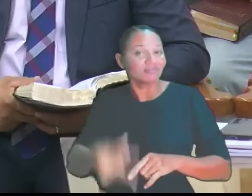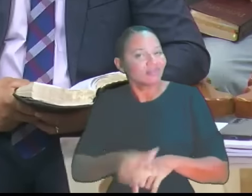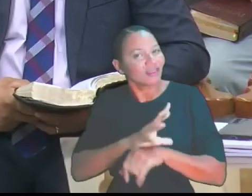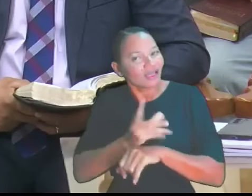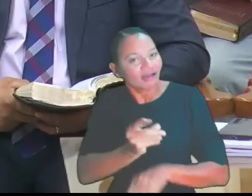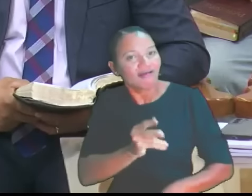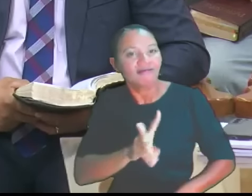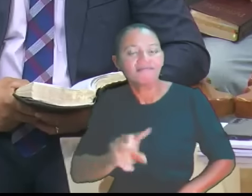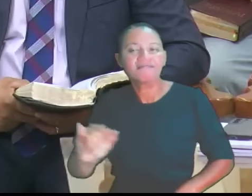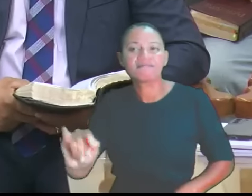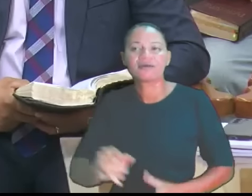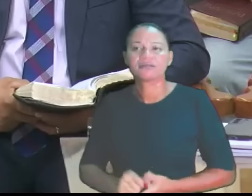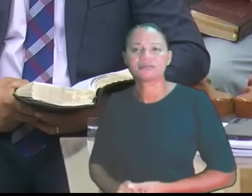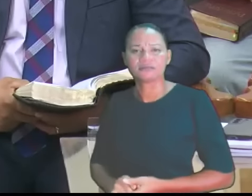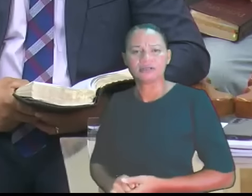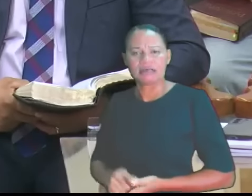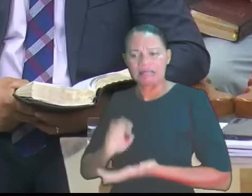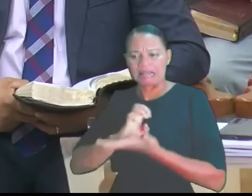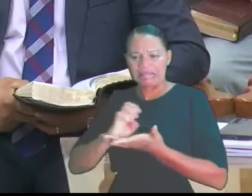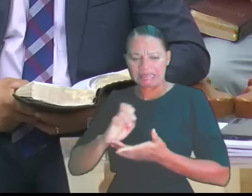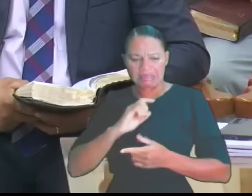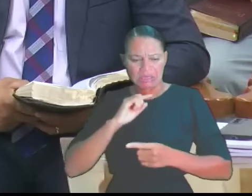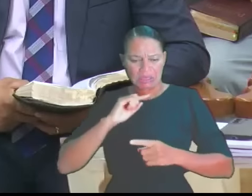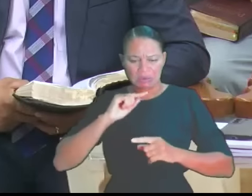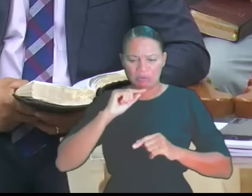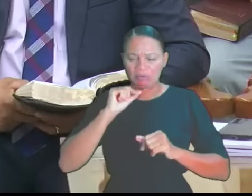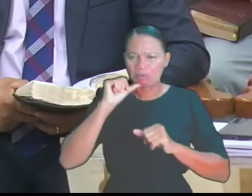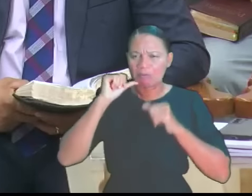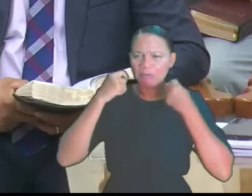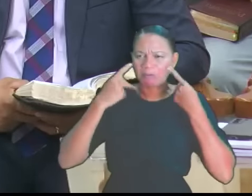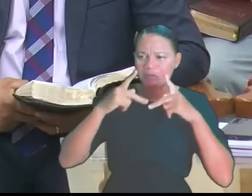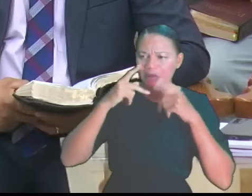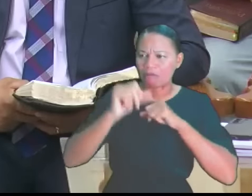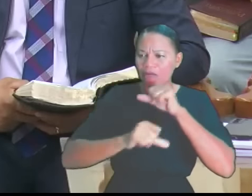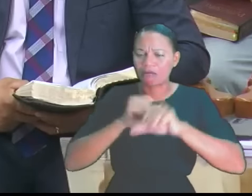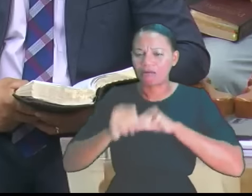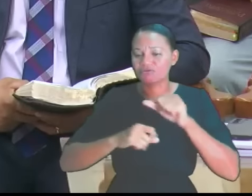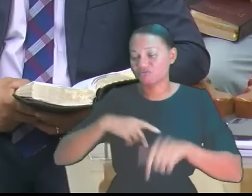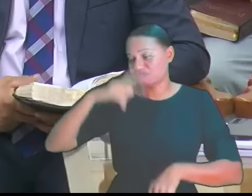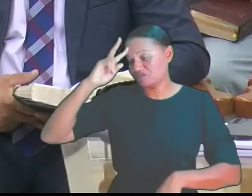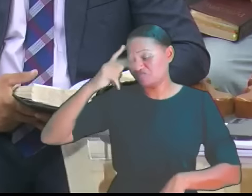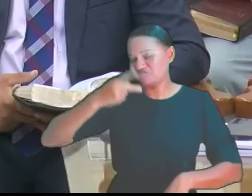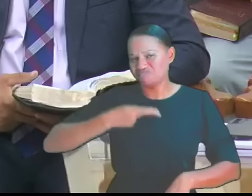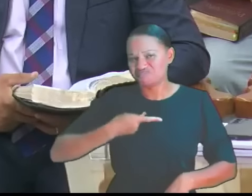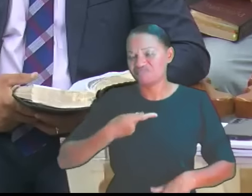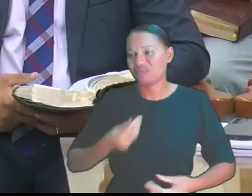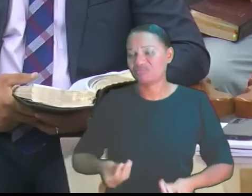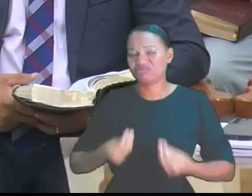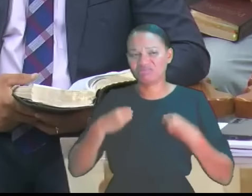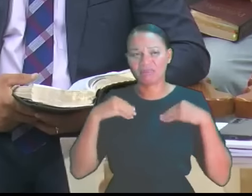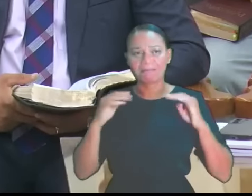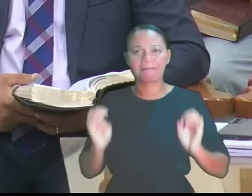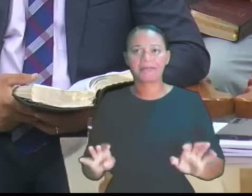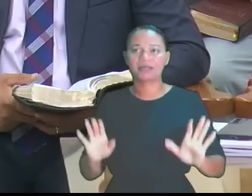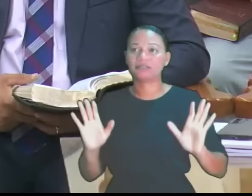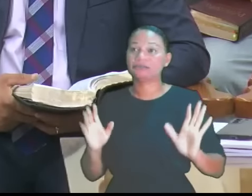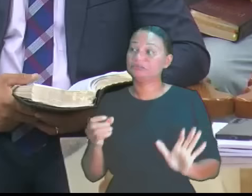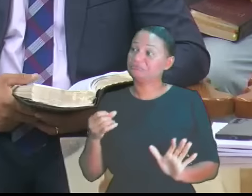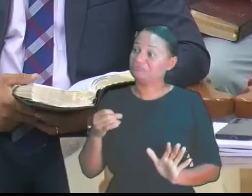Elias não muda a mensagem para benefício próprio. Se eu pregar isso